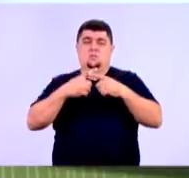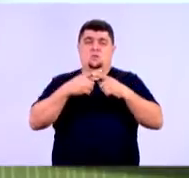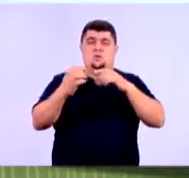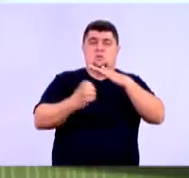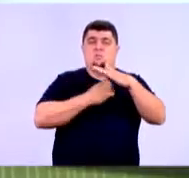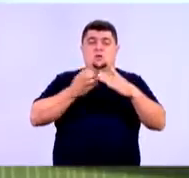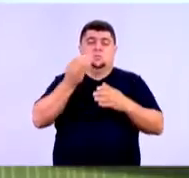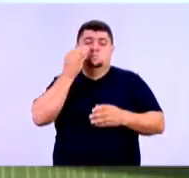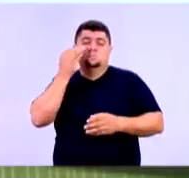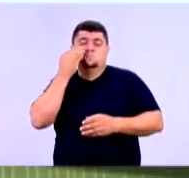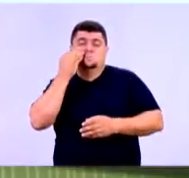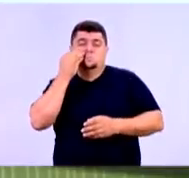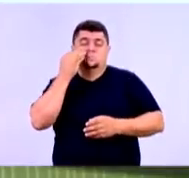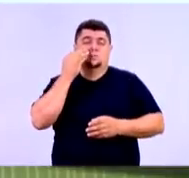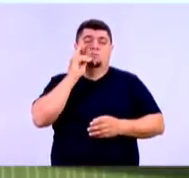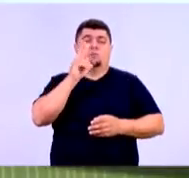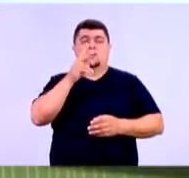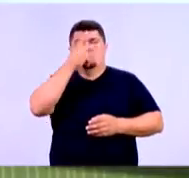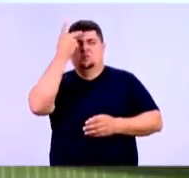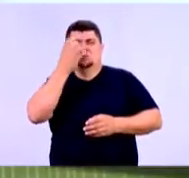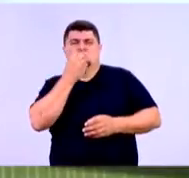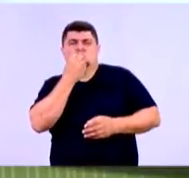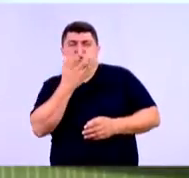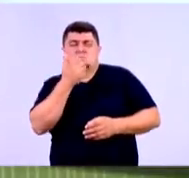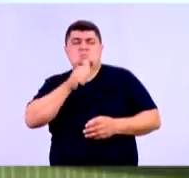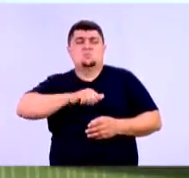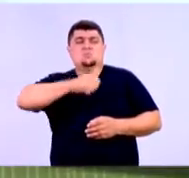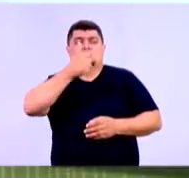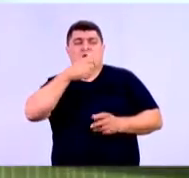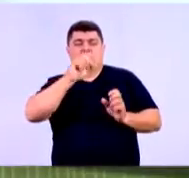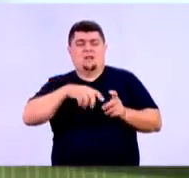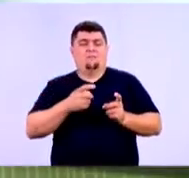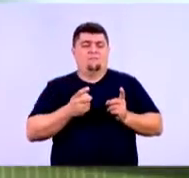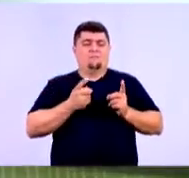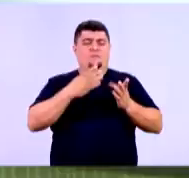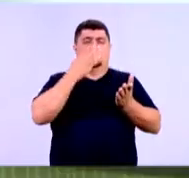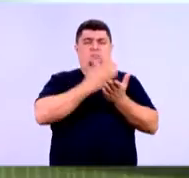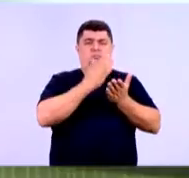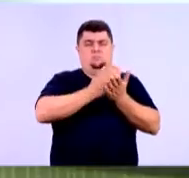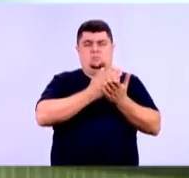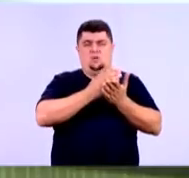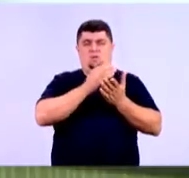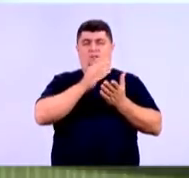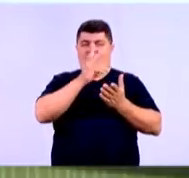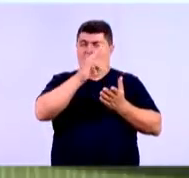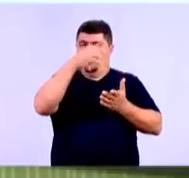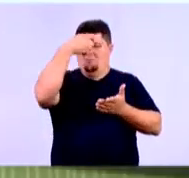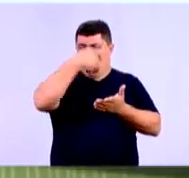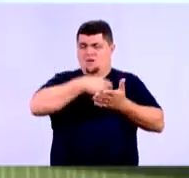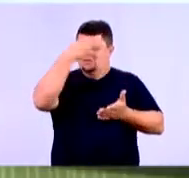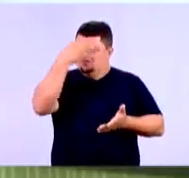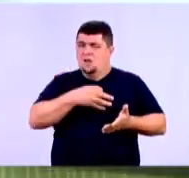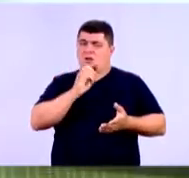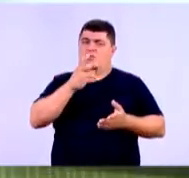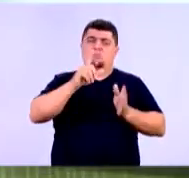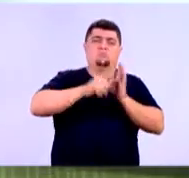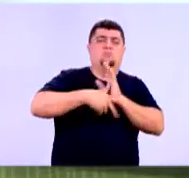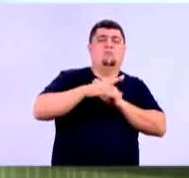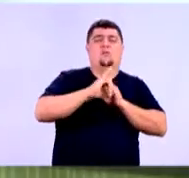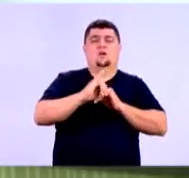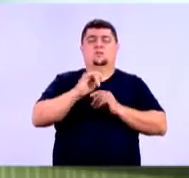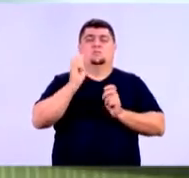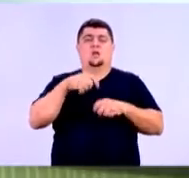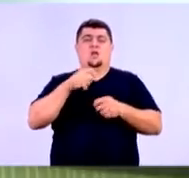uma avaliação assim, de seus clientes, para saber quanto você pode vender a prazo para o seu cliente. Você pode vender até R$100 a